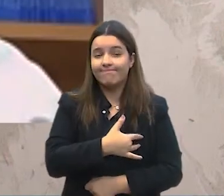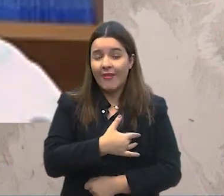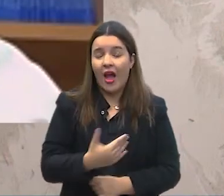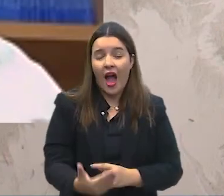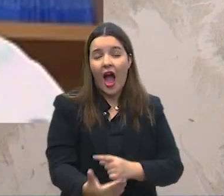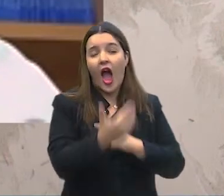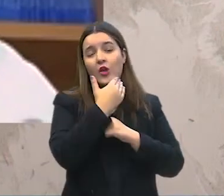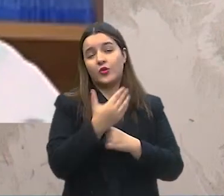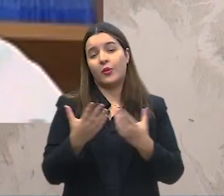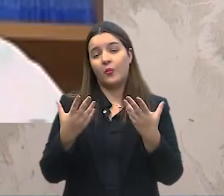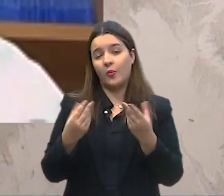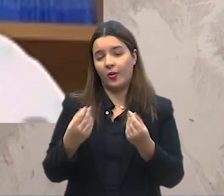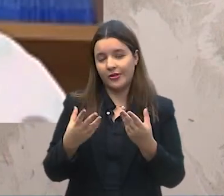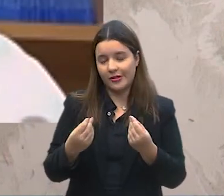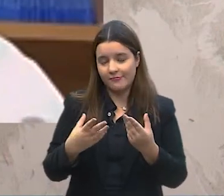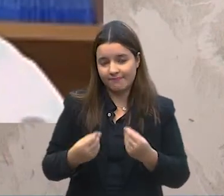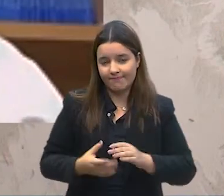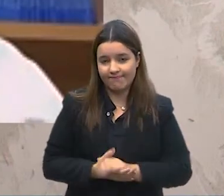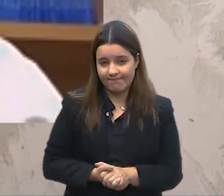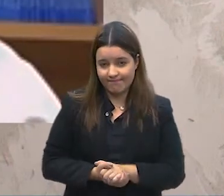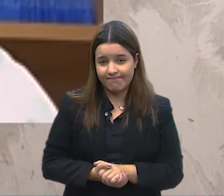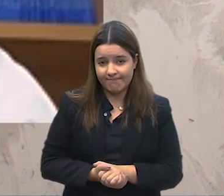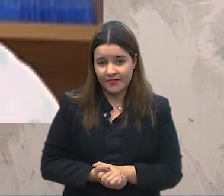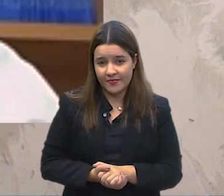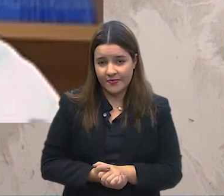contribui demais, porque ajuda, primeiro, a derrubar